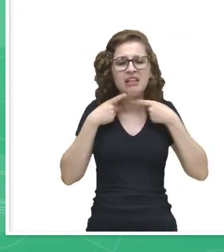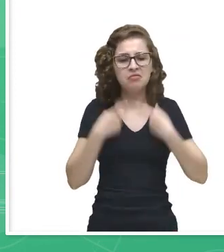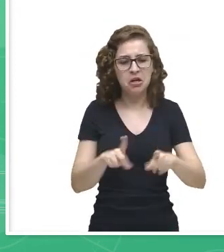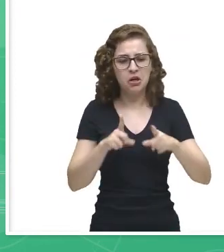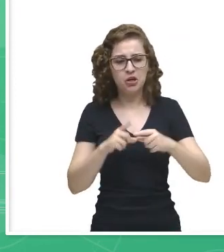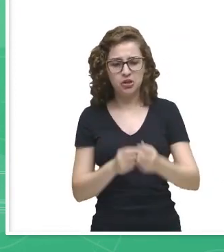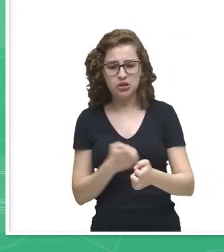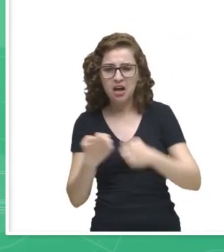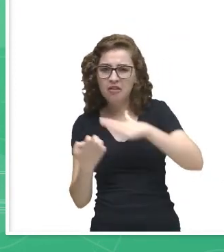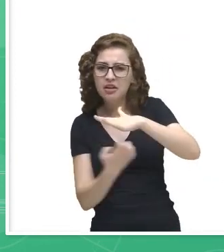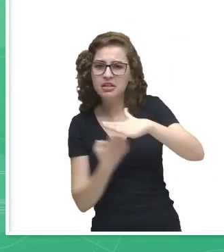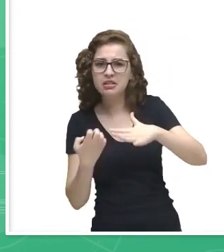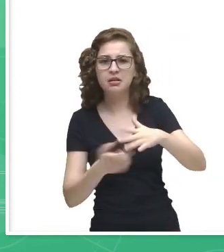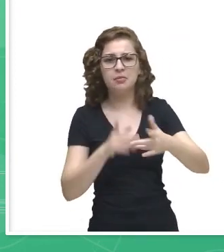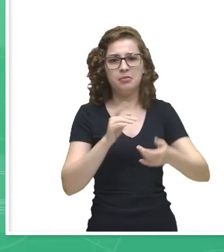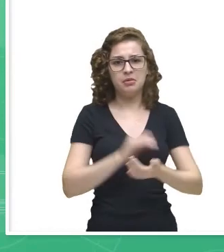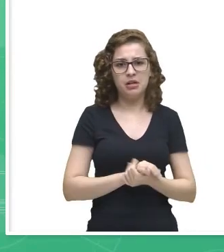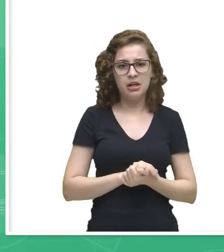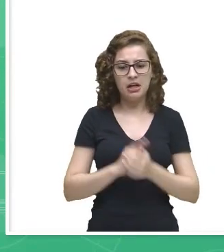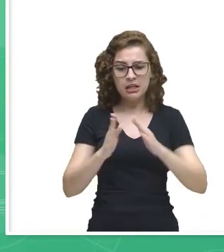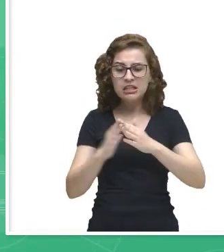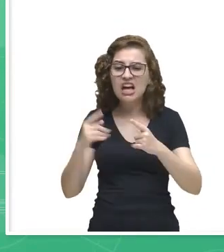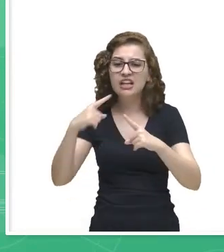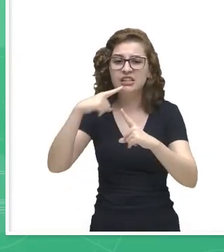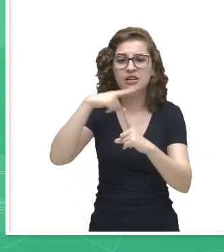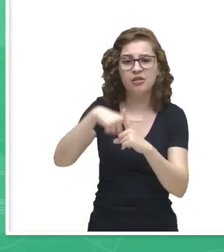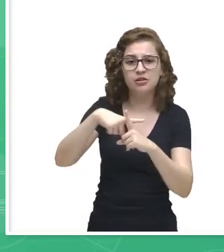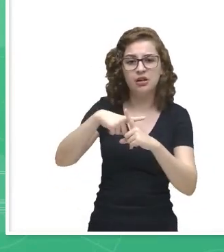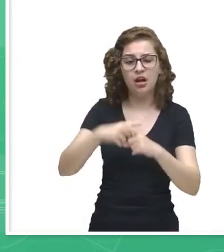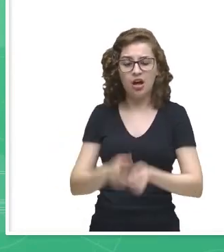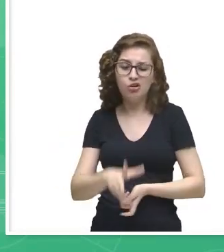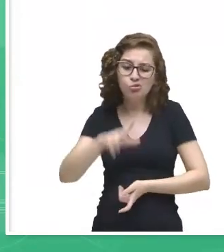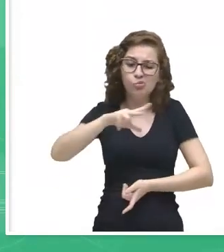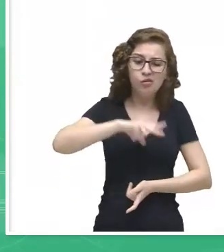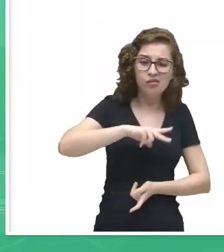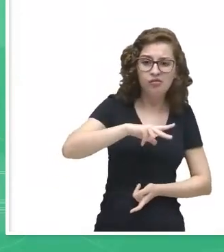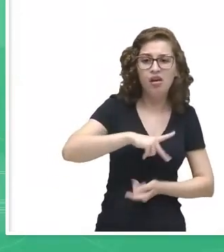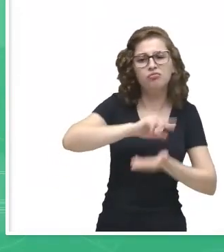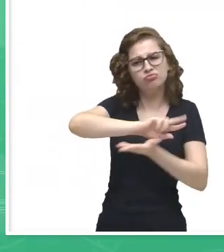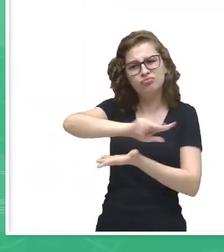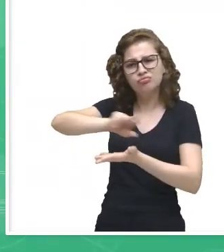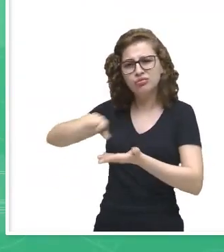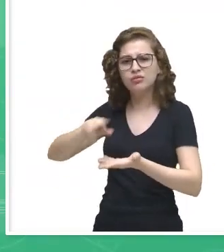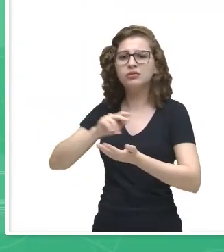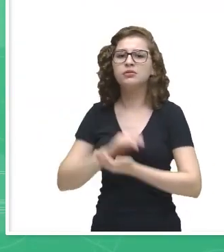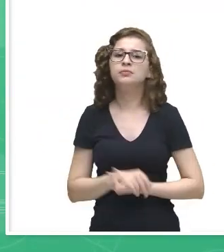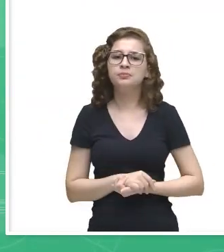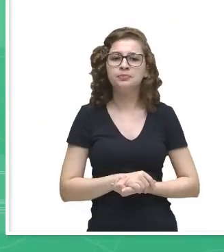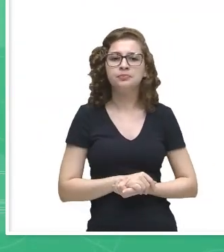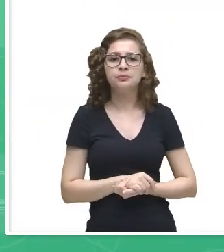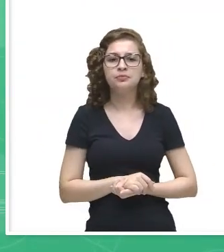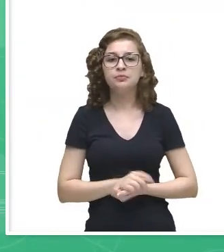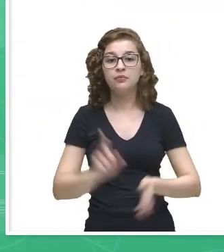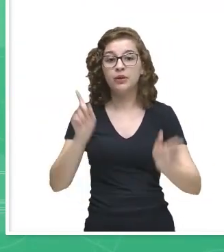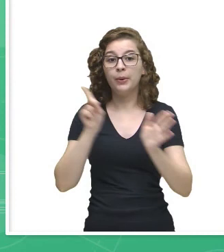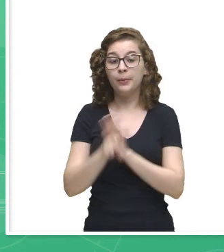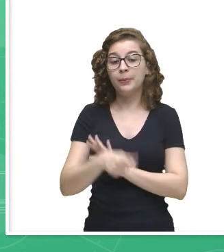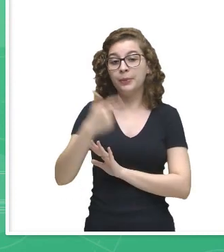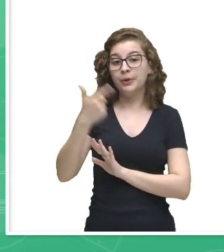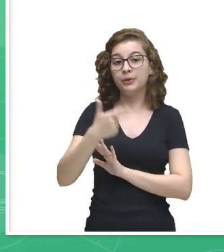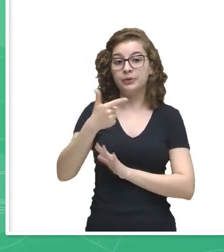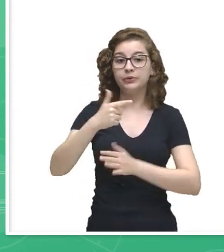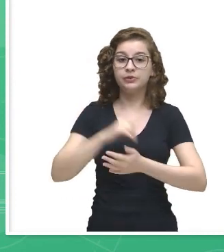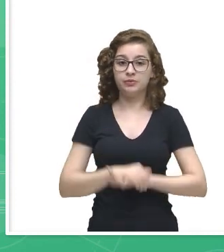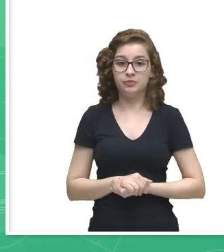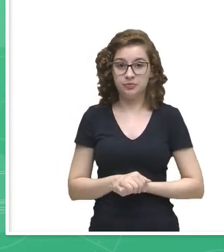exemplo, a postura da Igreja Católica e por aí vai. Segunda questão. Tá, vamos lá